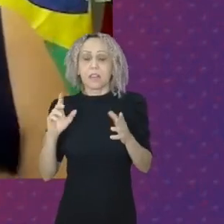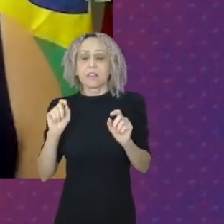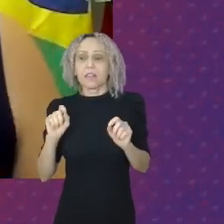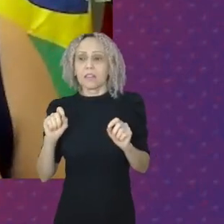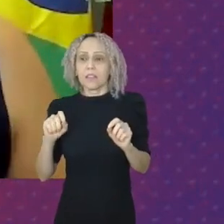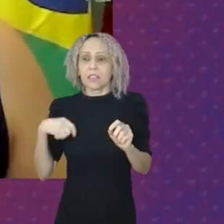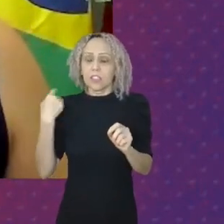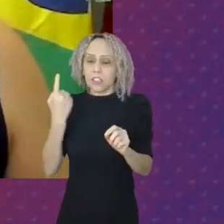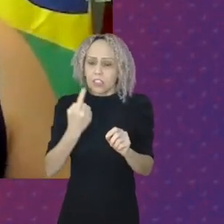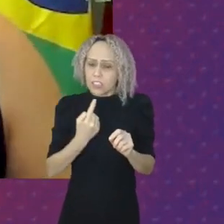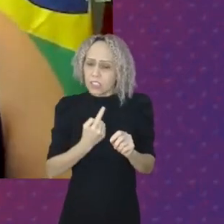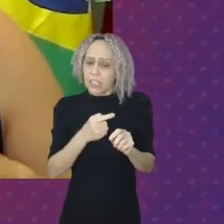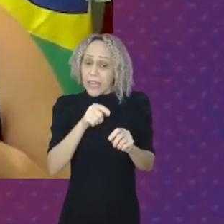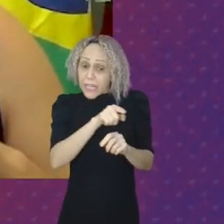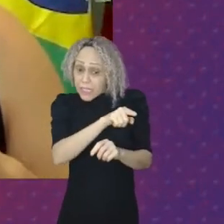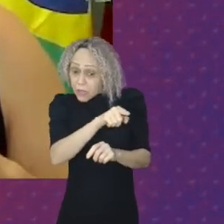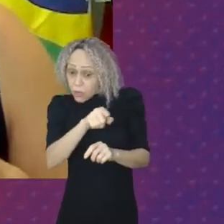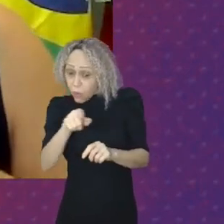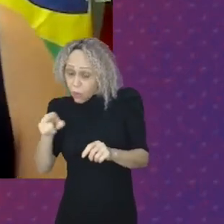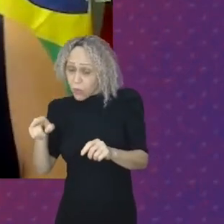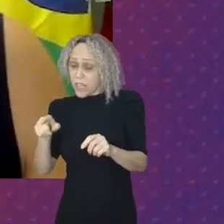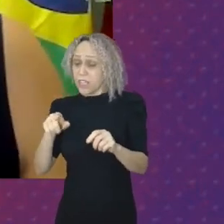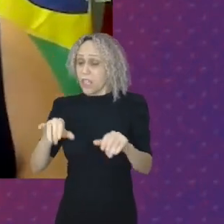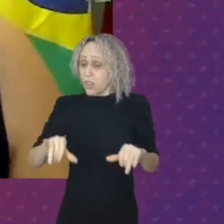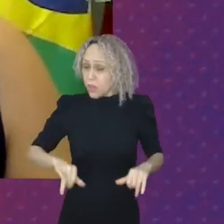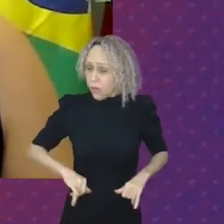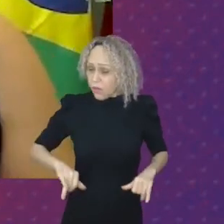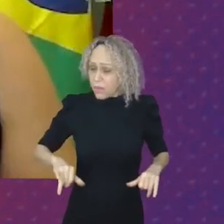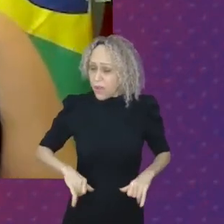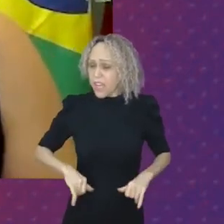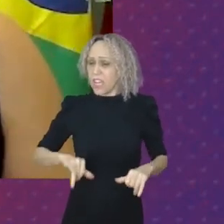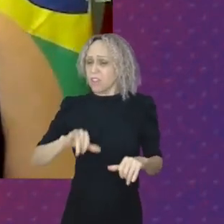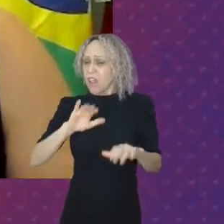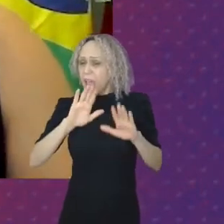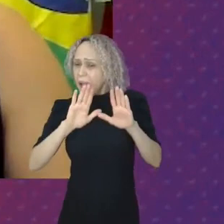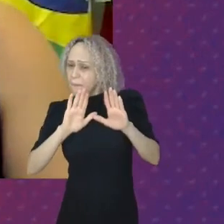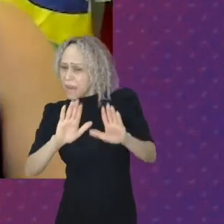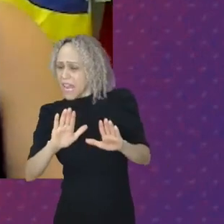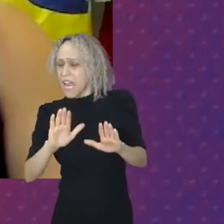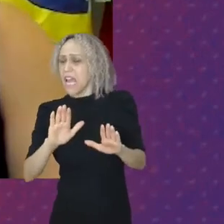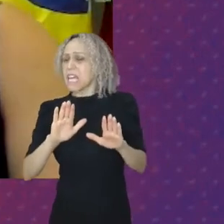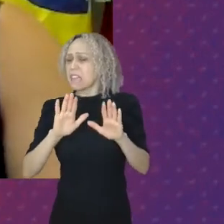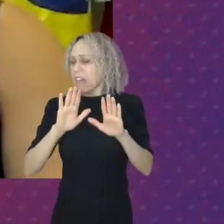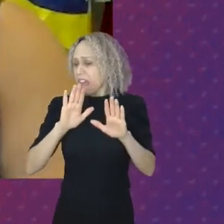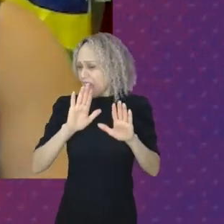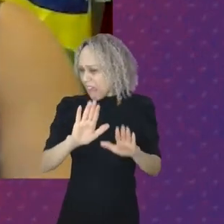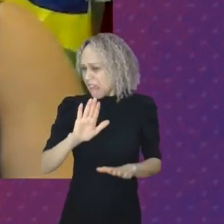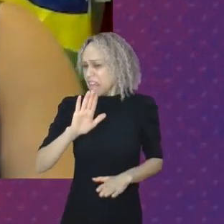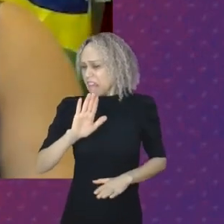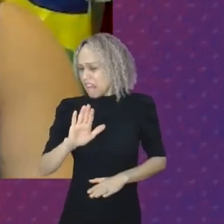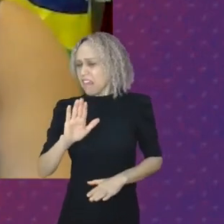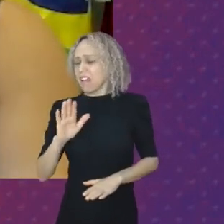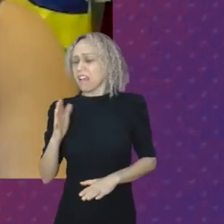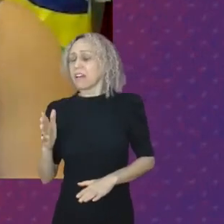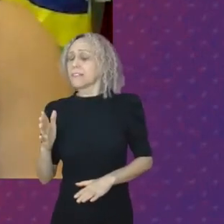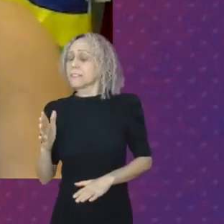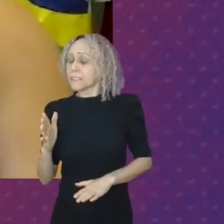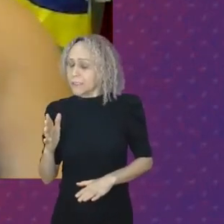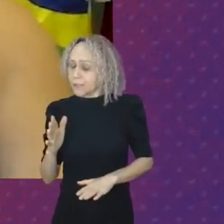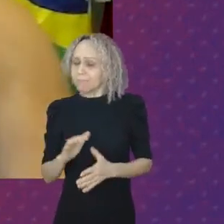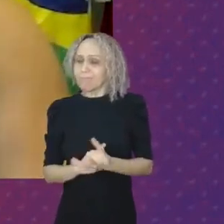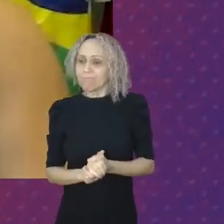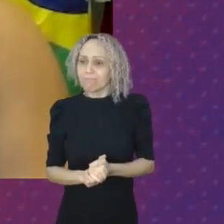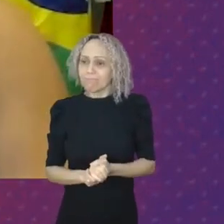superação deste cenário, que foi tido durante muito tempo como um cenário simbólico, identitário,